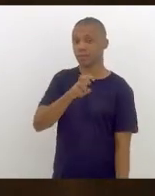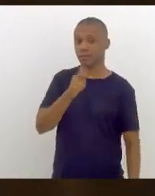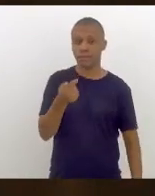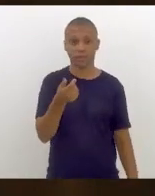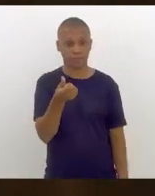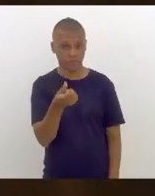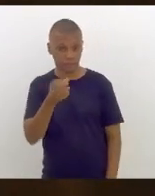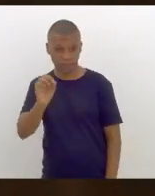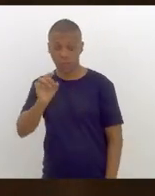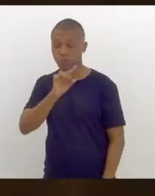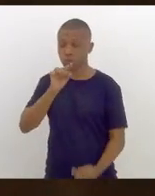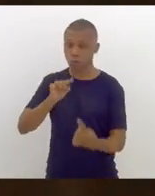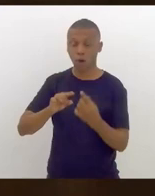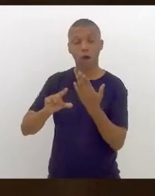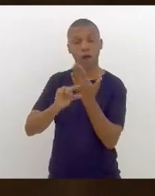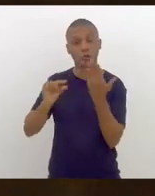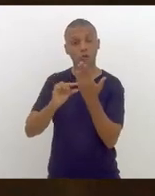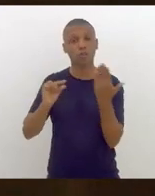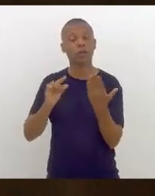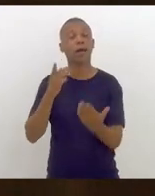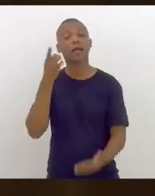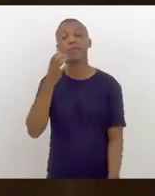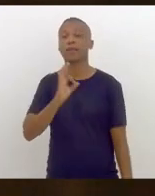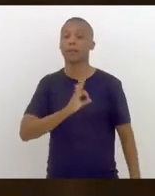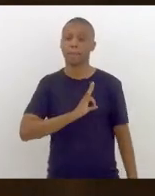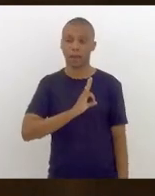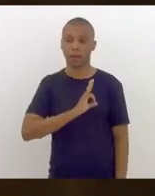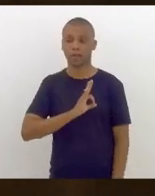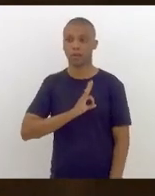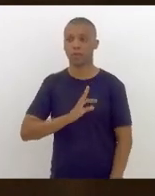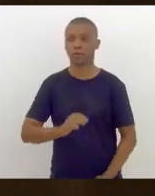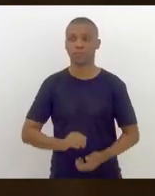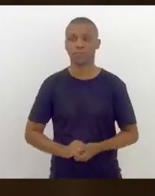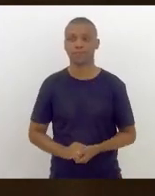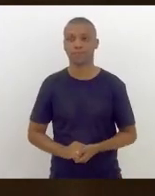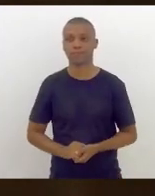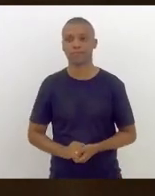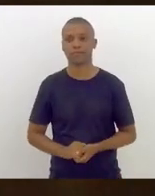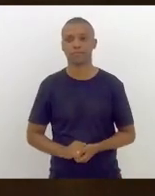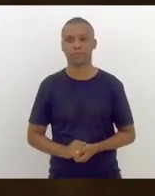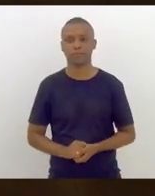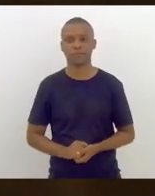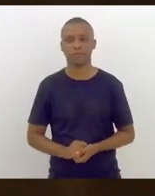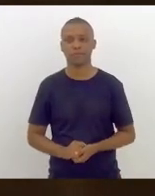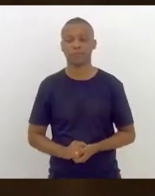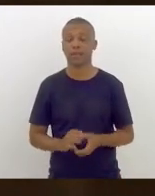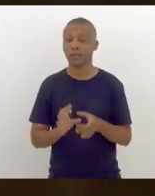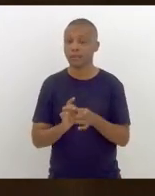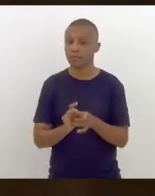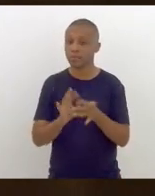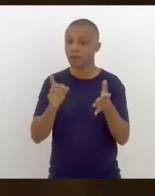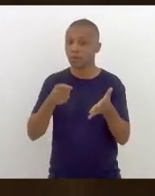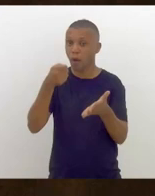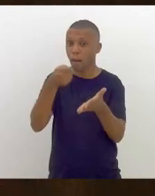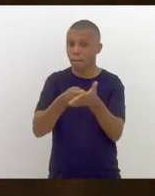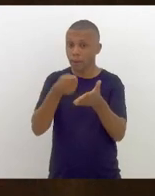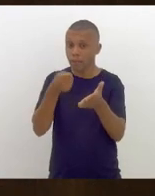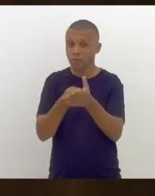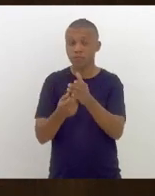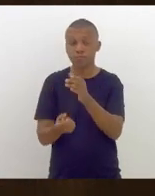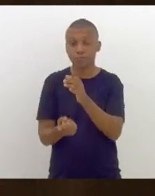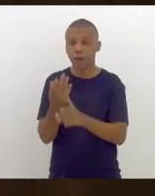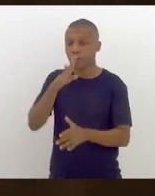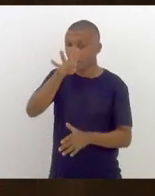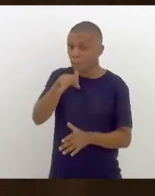de alterei da deputada Marta Rocha que dispõe sobre obrigatoriedade de implantação